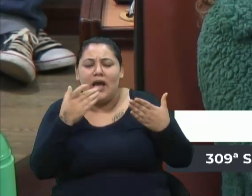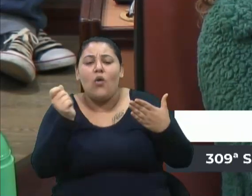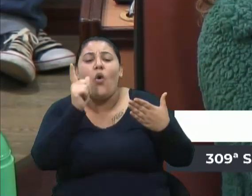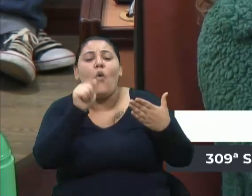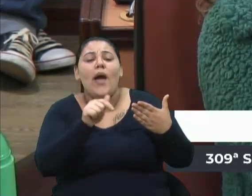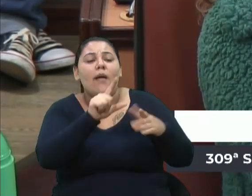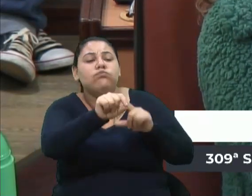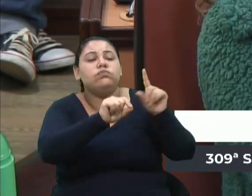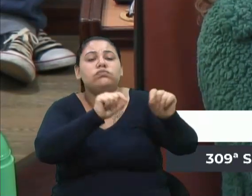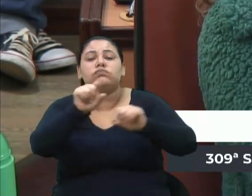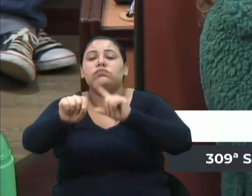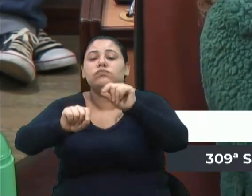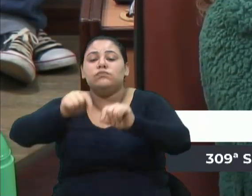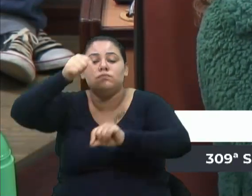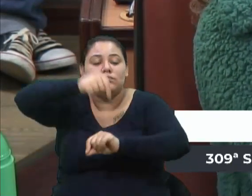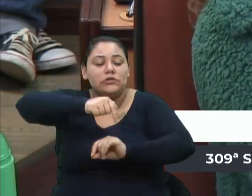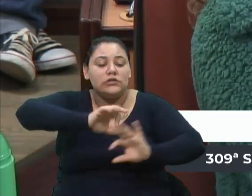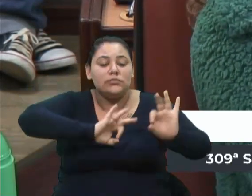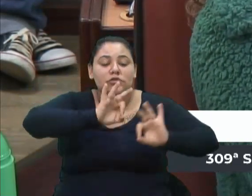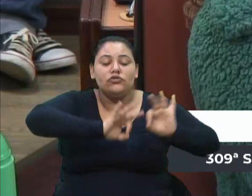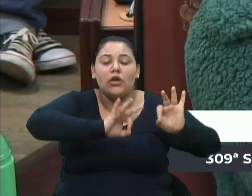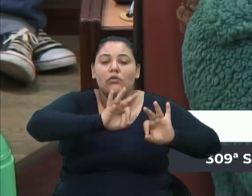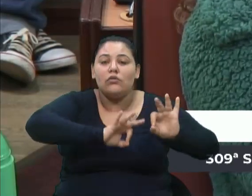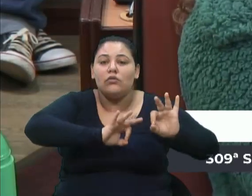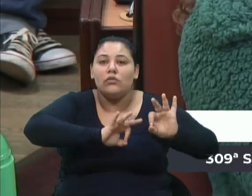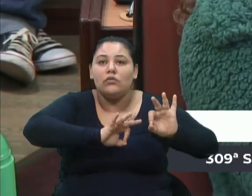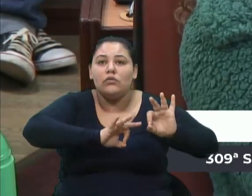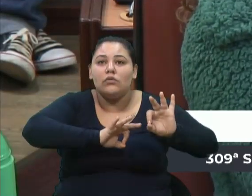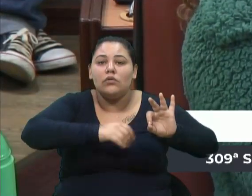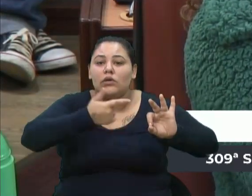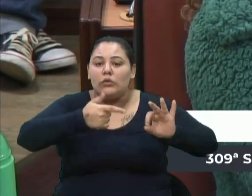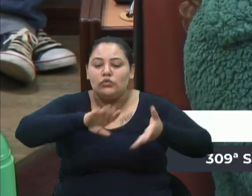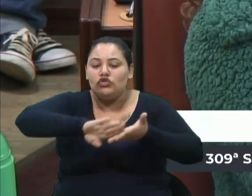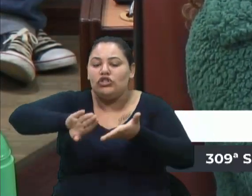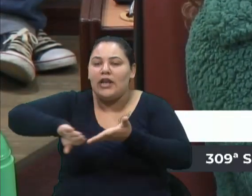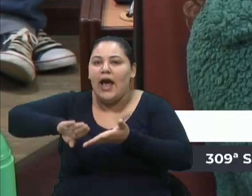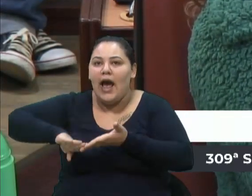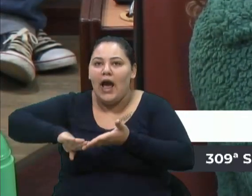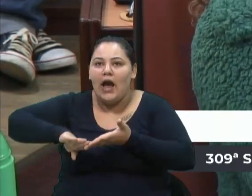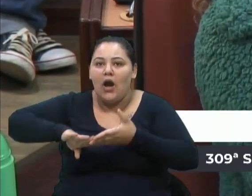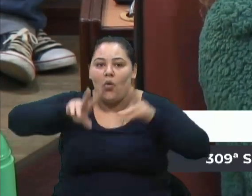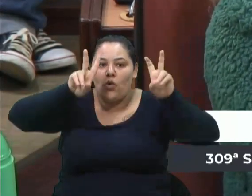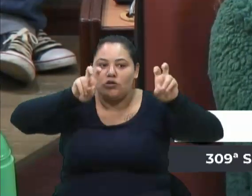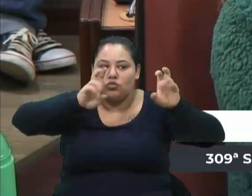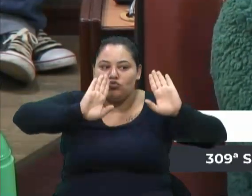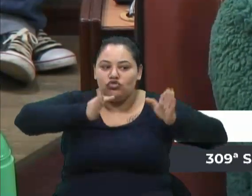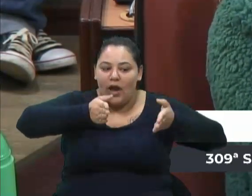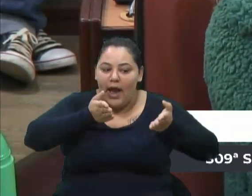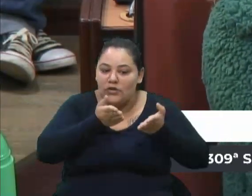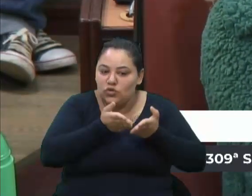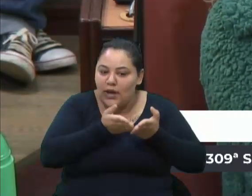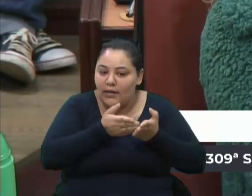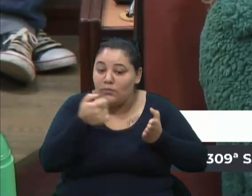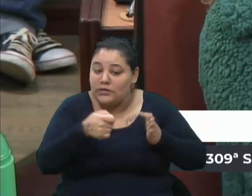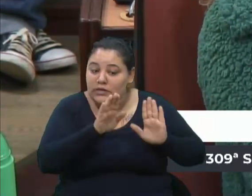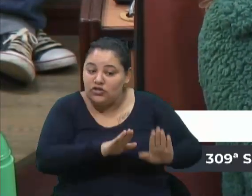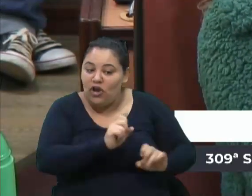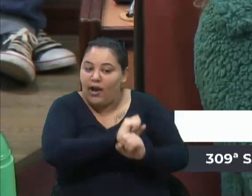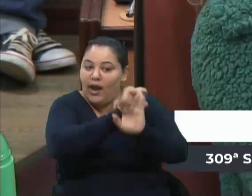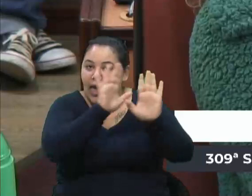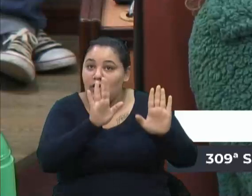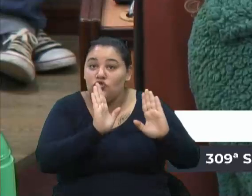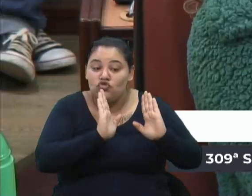alternativas para esse projeto sem tirar de pauta o que já foi estudado porque é preciso deixar claro que esse projeto